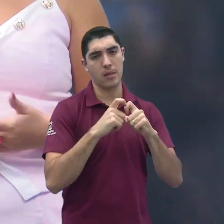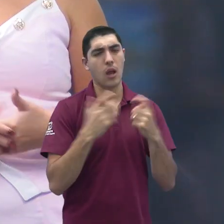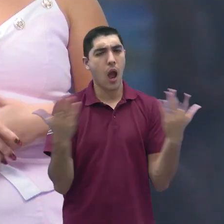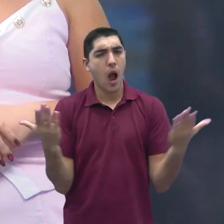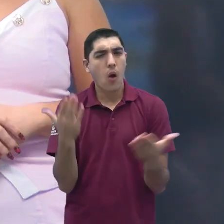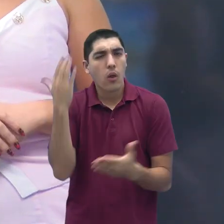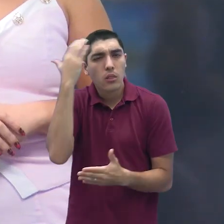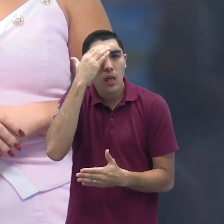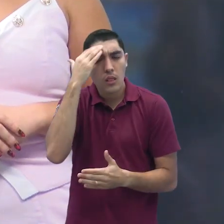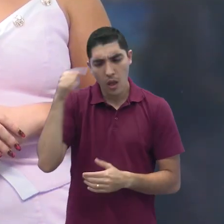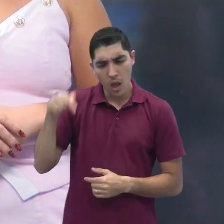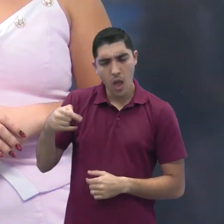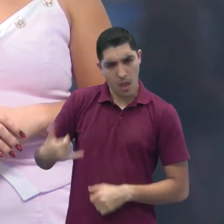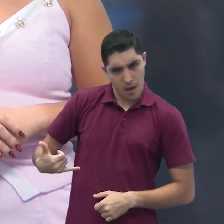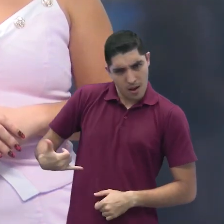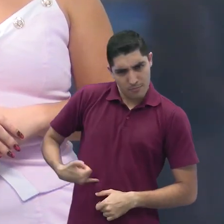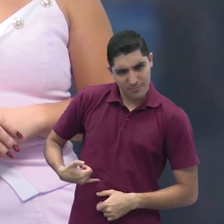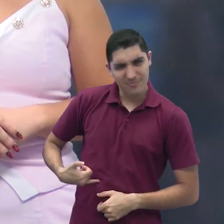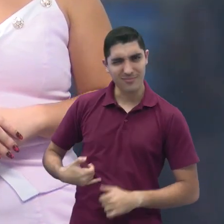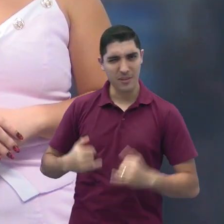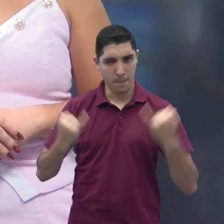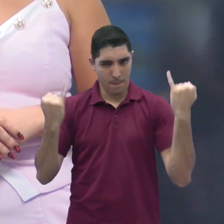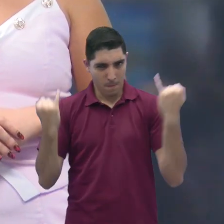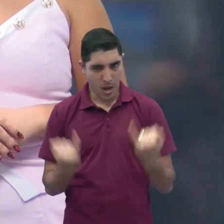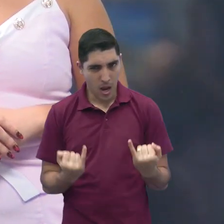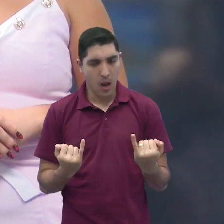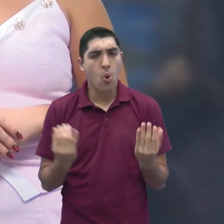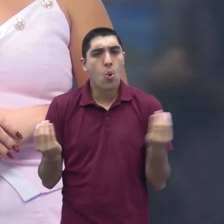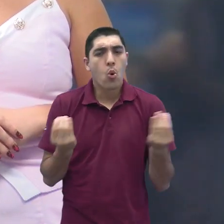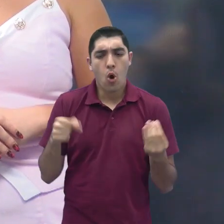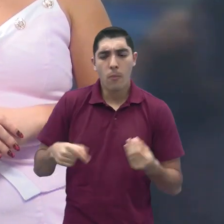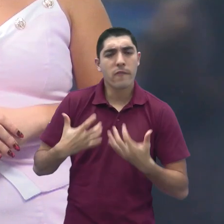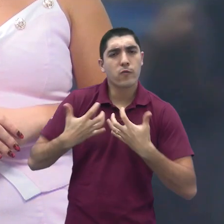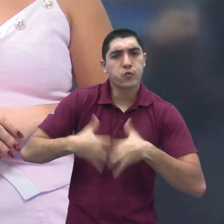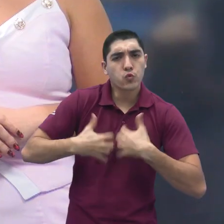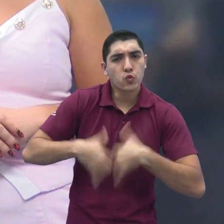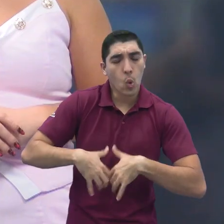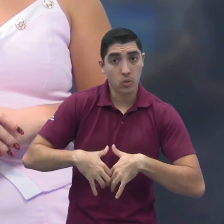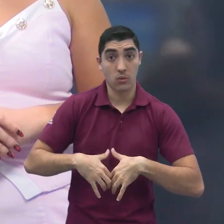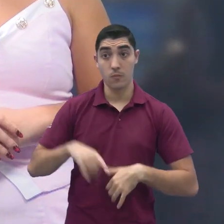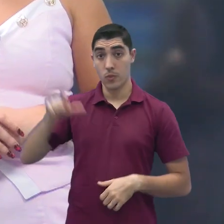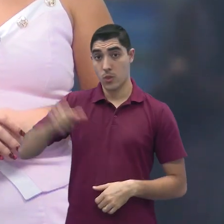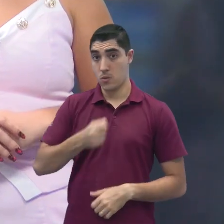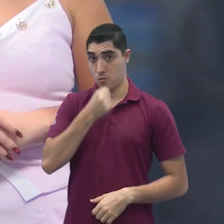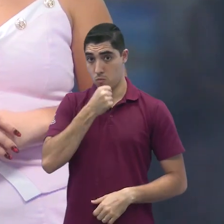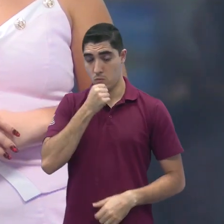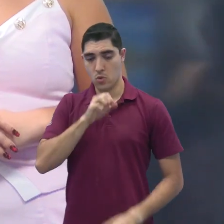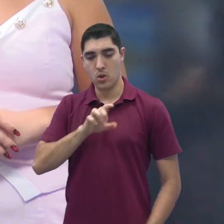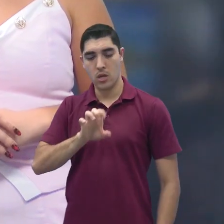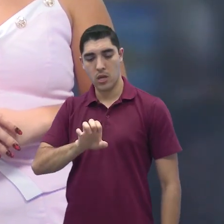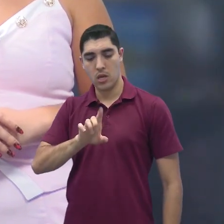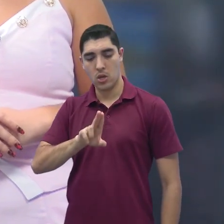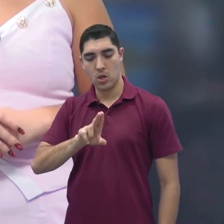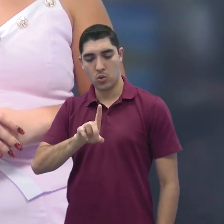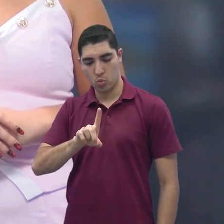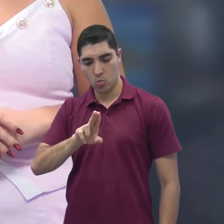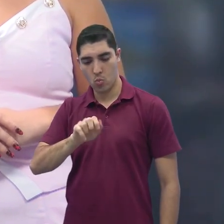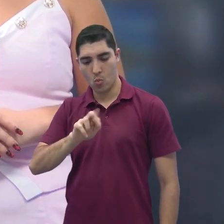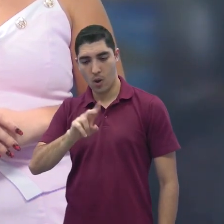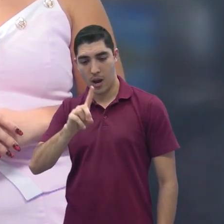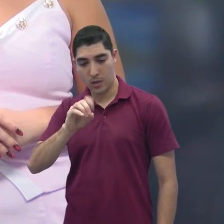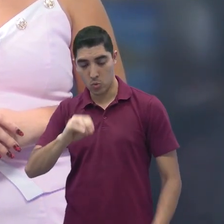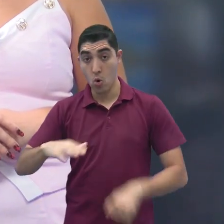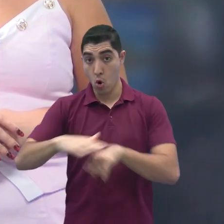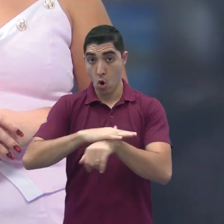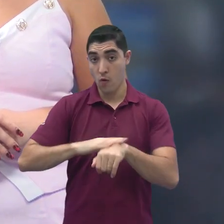um médico. Para a gente entender como as canetas emagrecedoras funcionam no organismo, o repórter Eduardo Campos